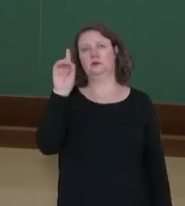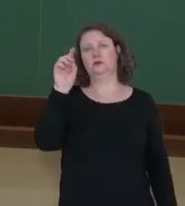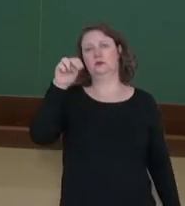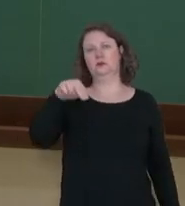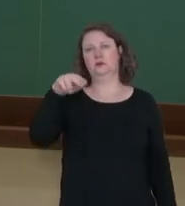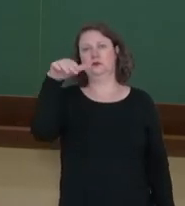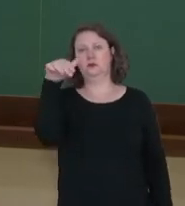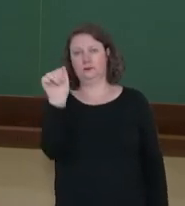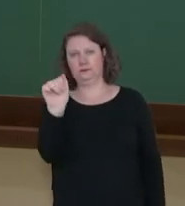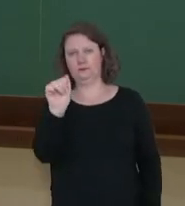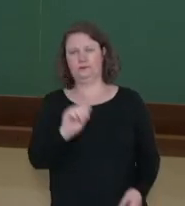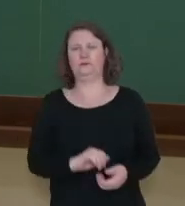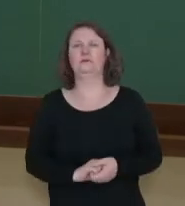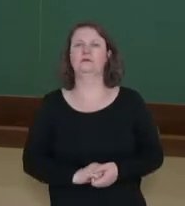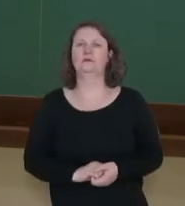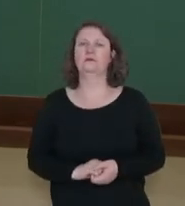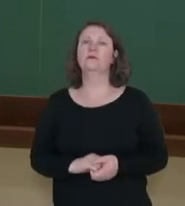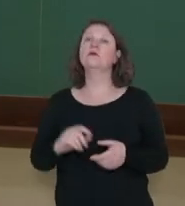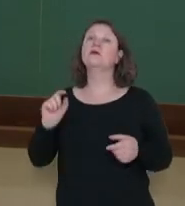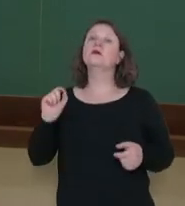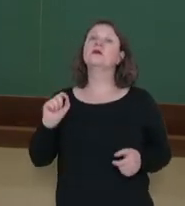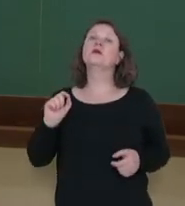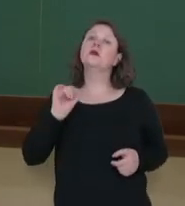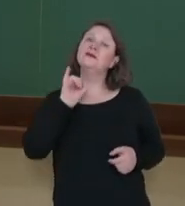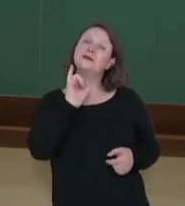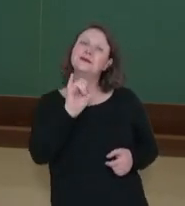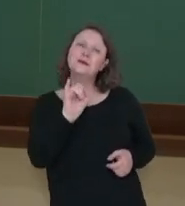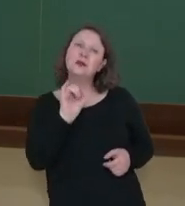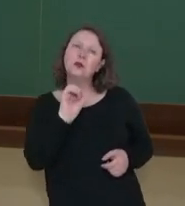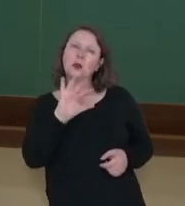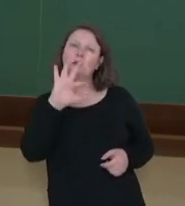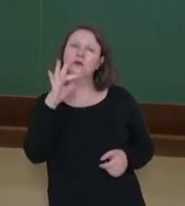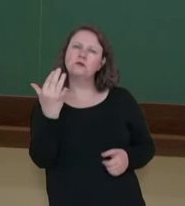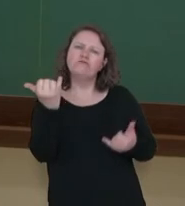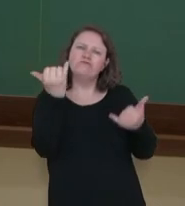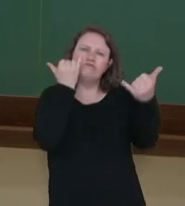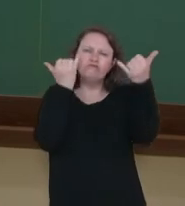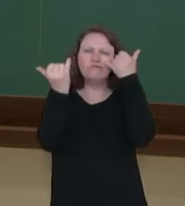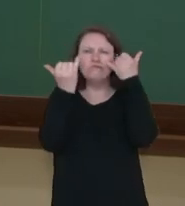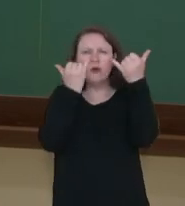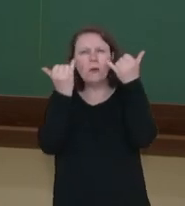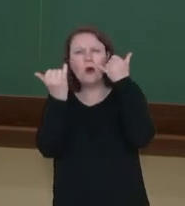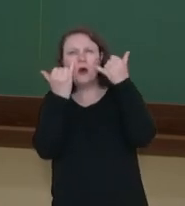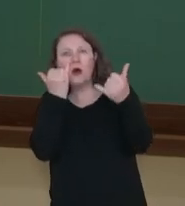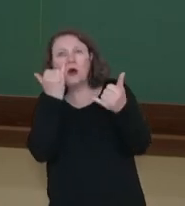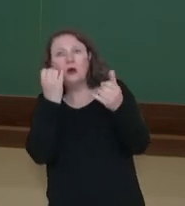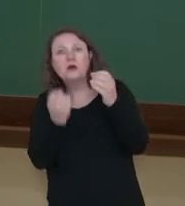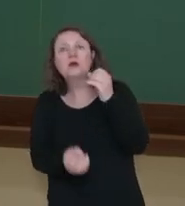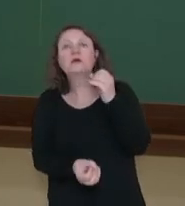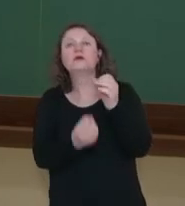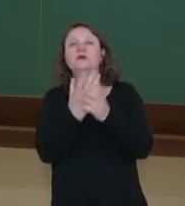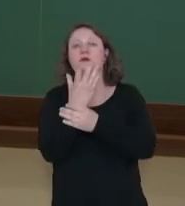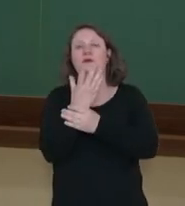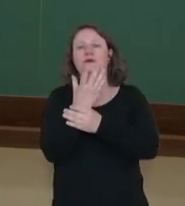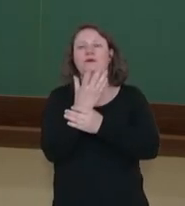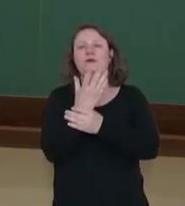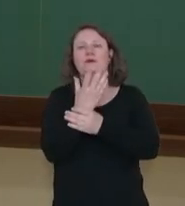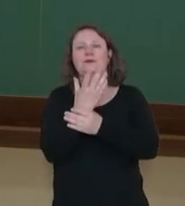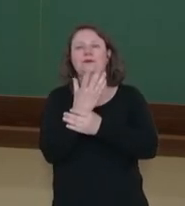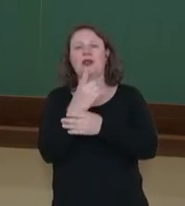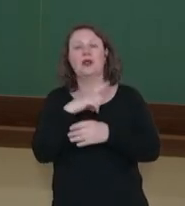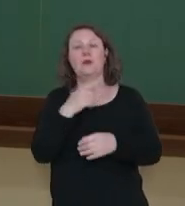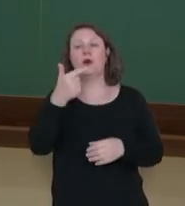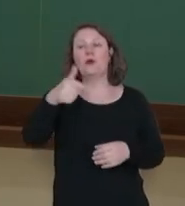quando acontece o cruzamento dessas informações, vai surgir o quê? Um novo